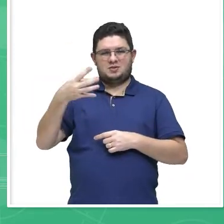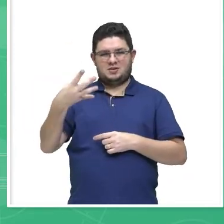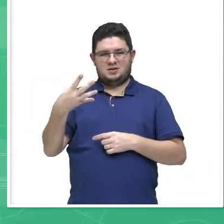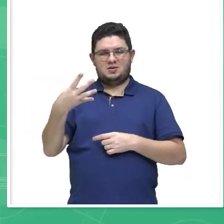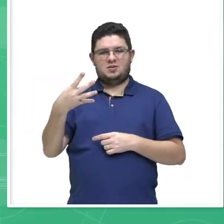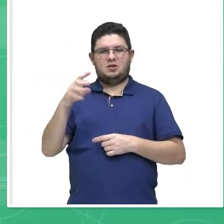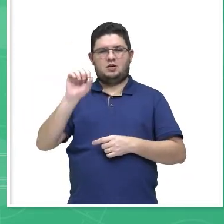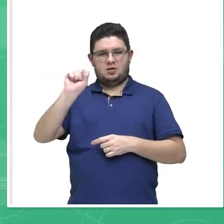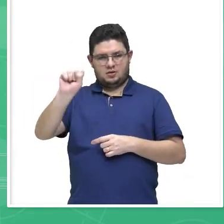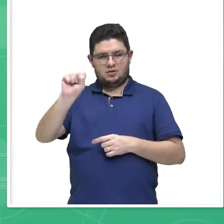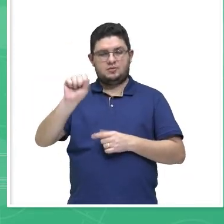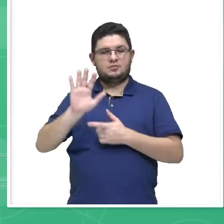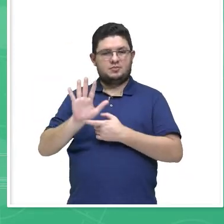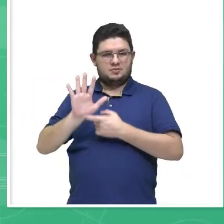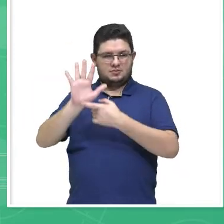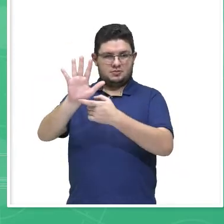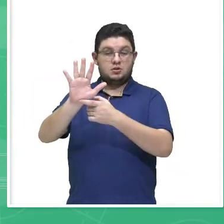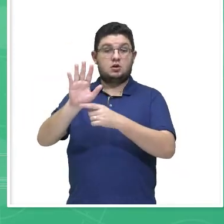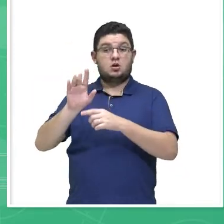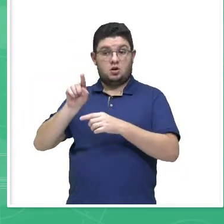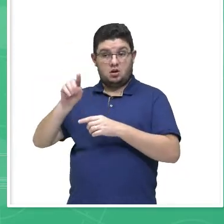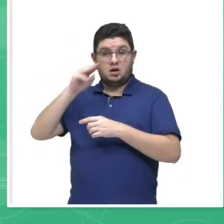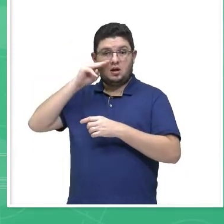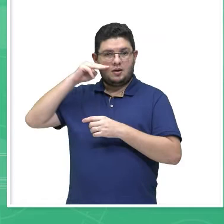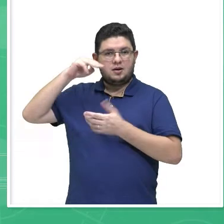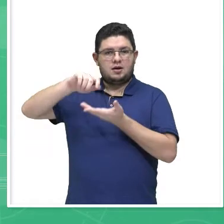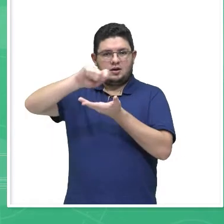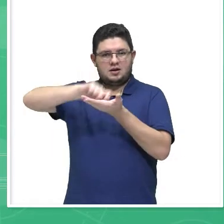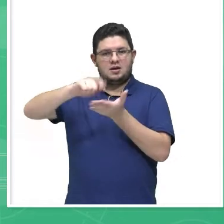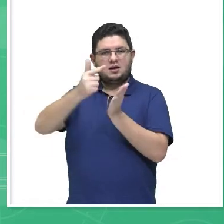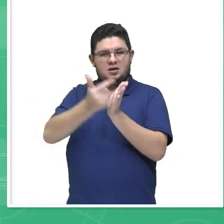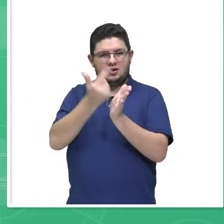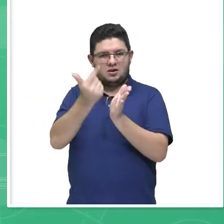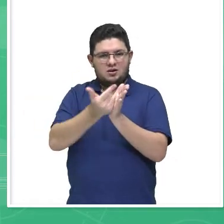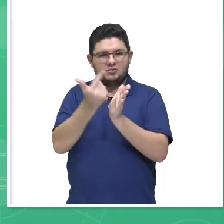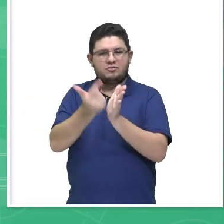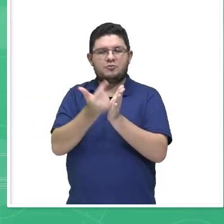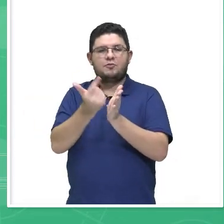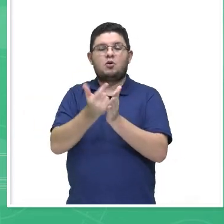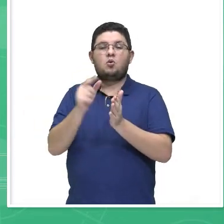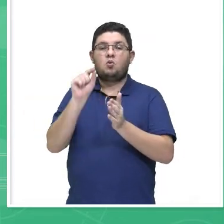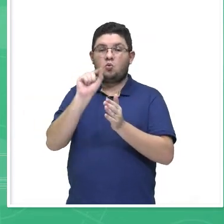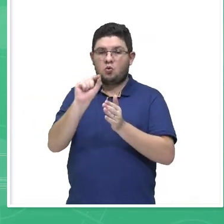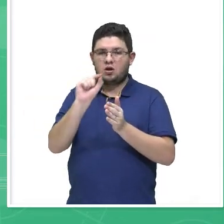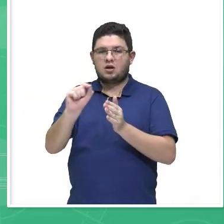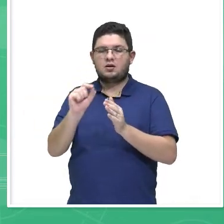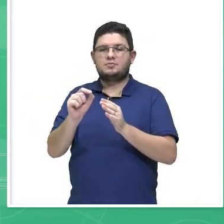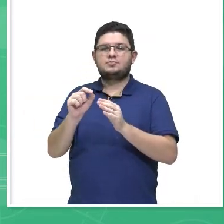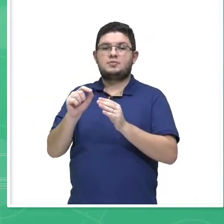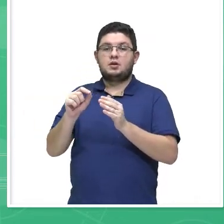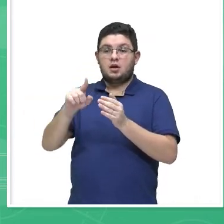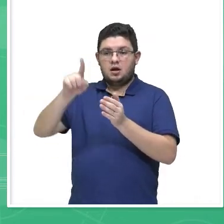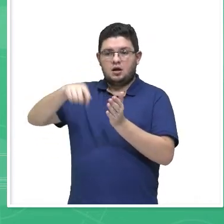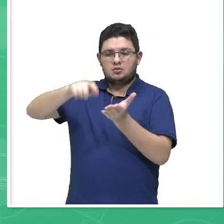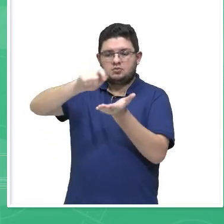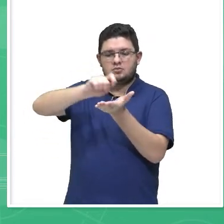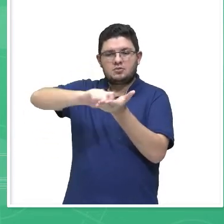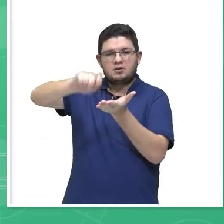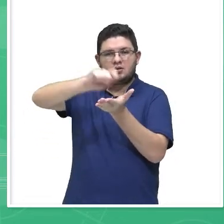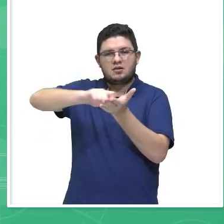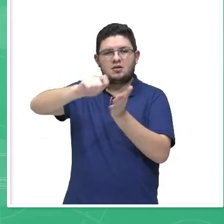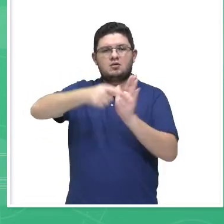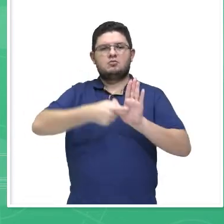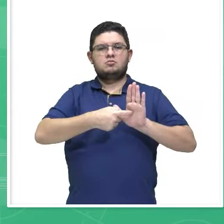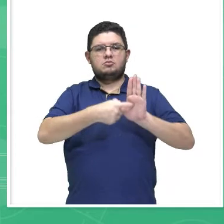referimos aqui e que Marx publicou o Manifesto Comunista, é a Revolução Francesa. Então, quando